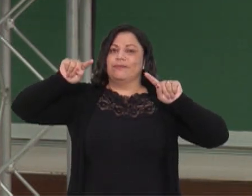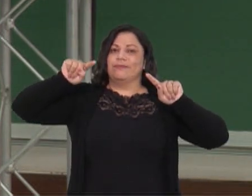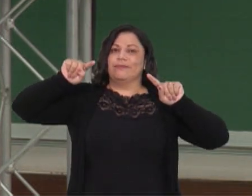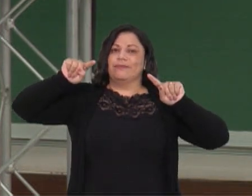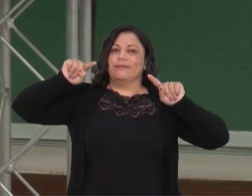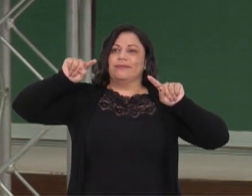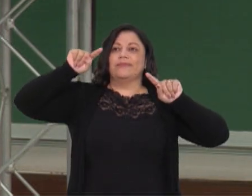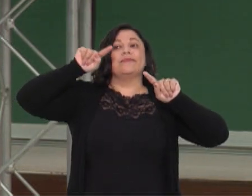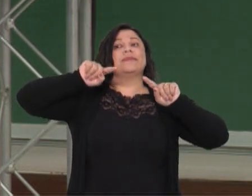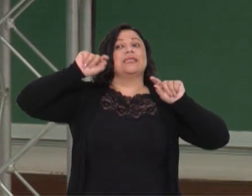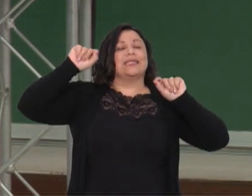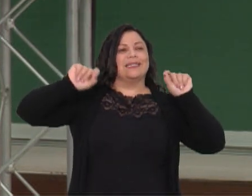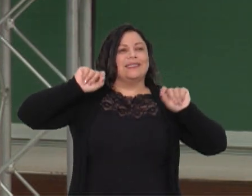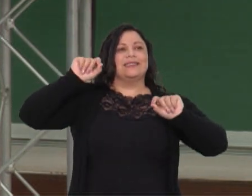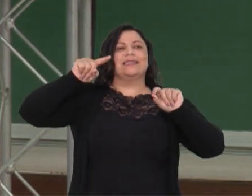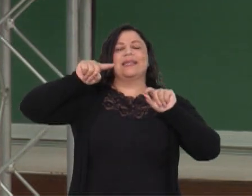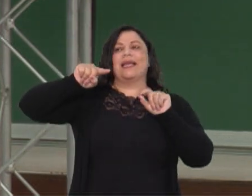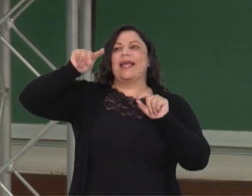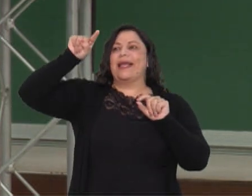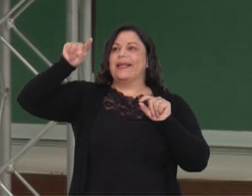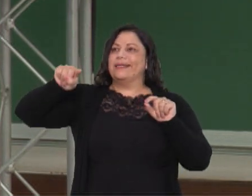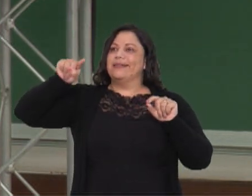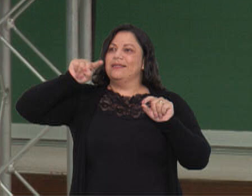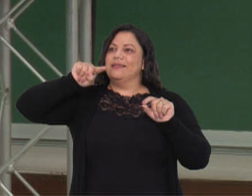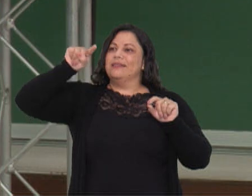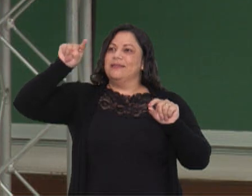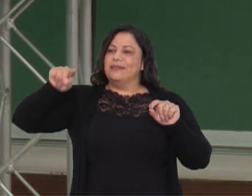circunflexo. Ciências,